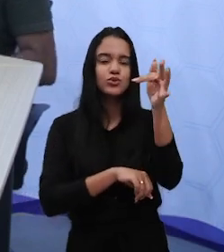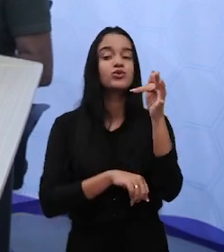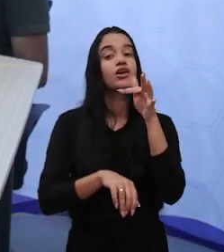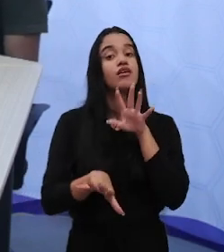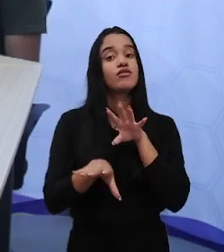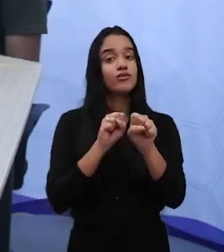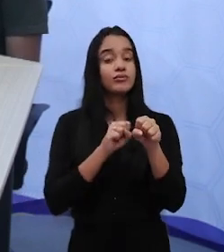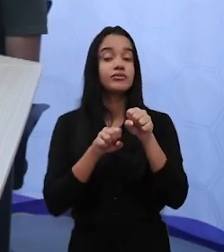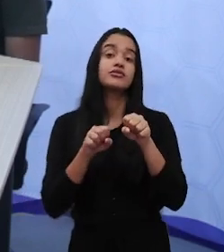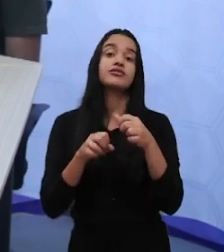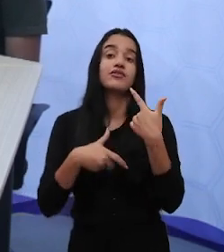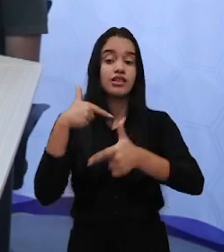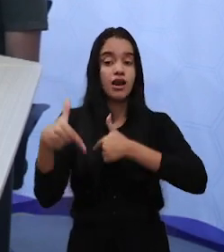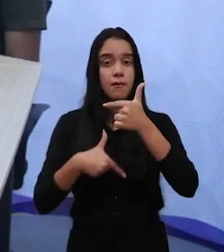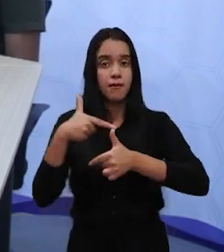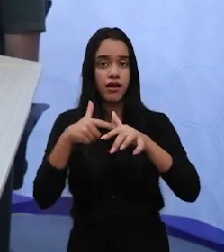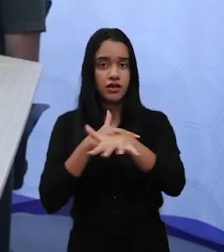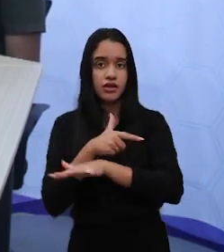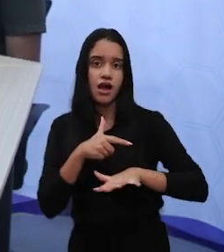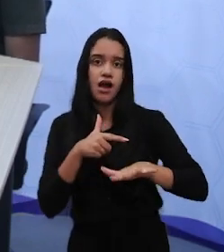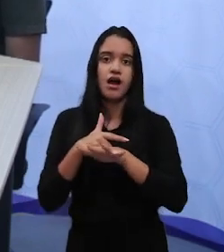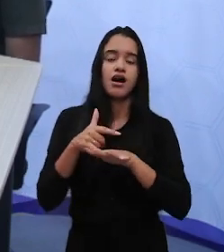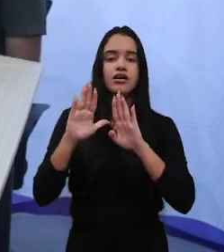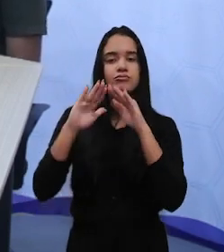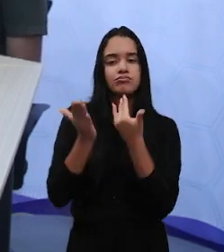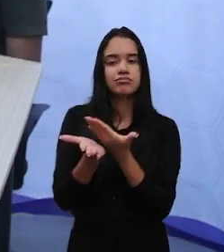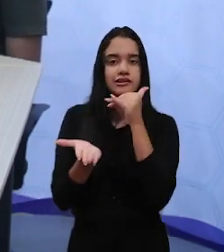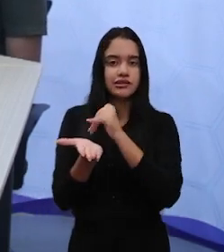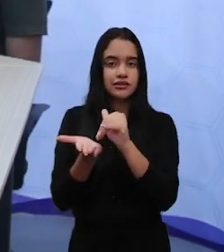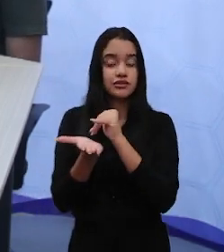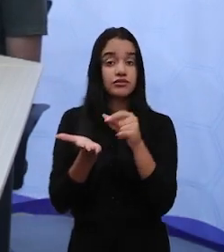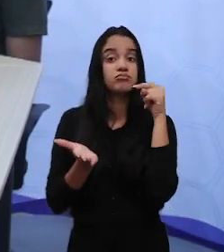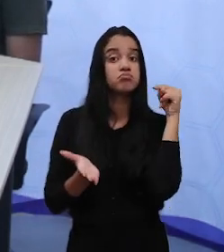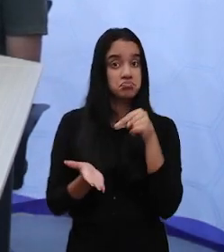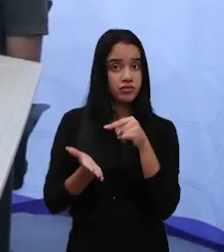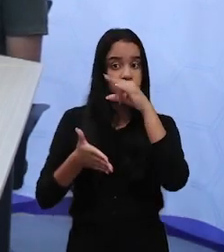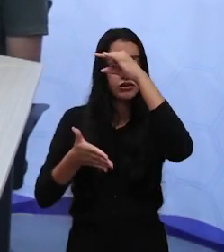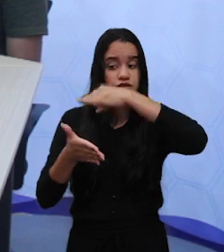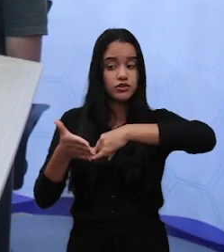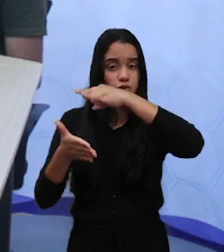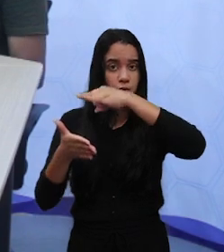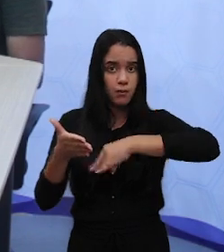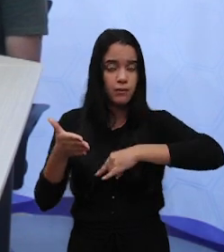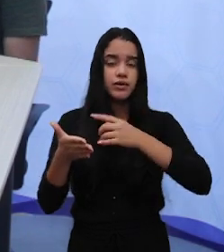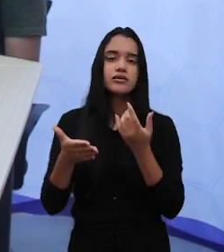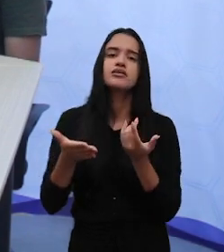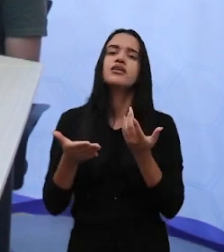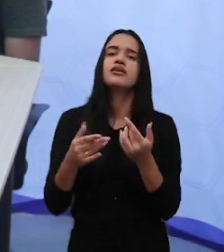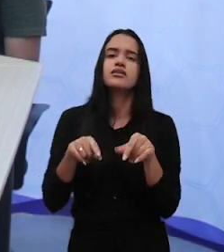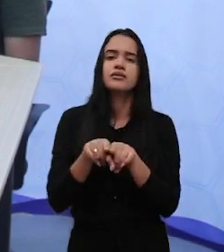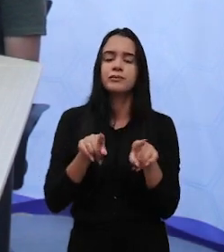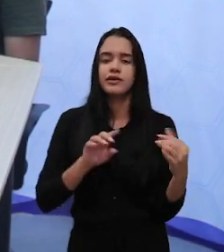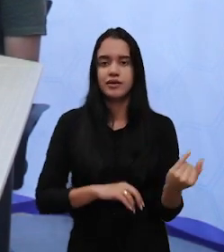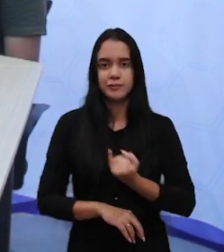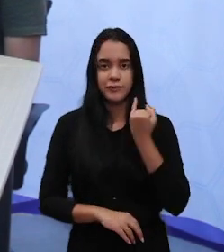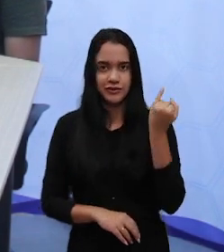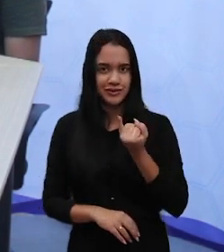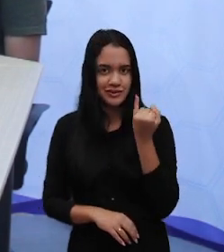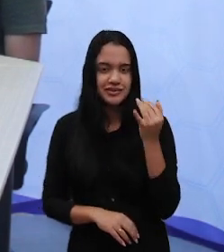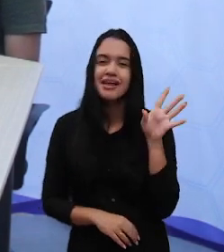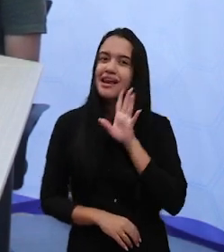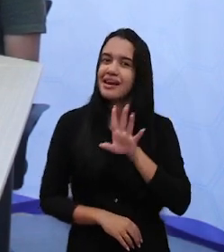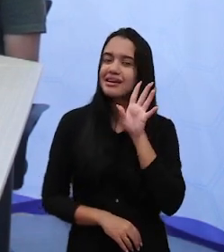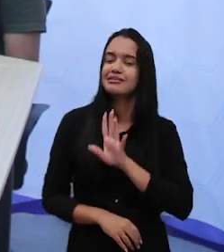que vai atuar dentro da secretaria escolar, tenha conhecimento do que esse documento e a sua importância e seu peso legal.